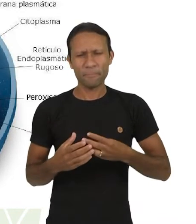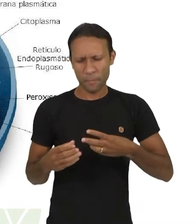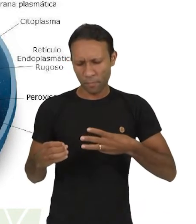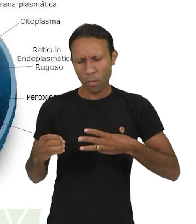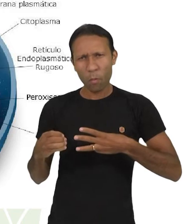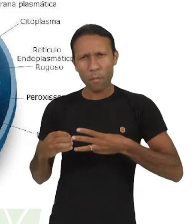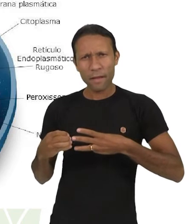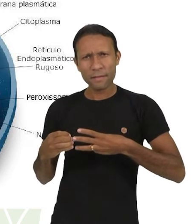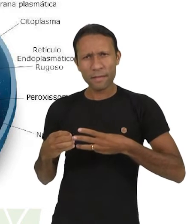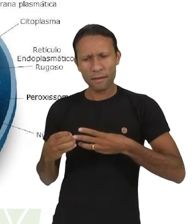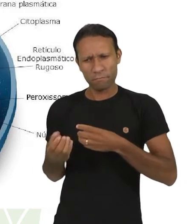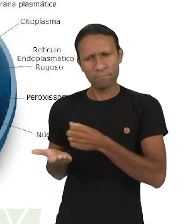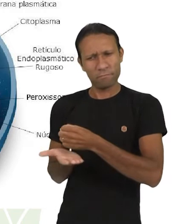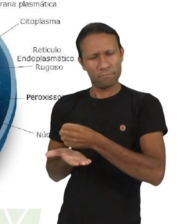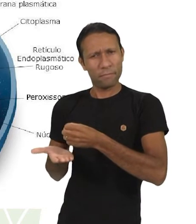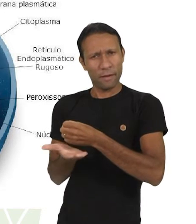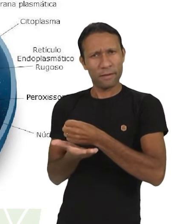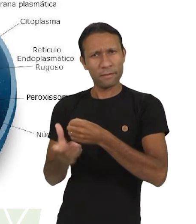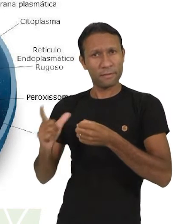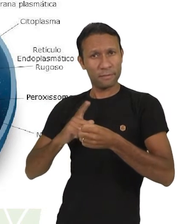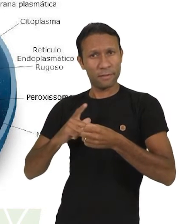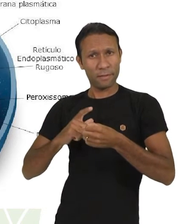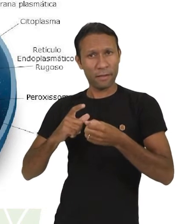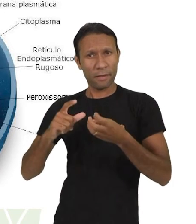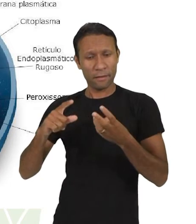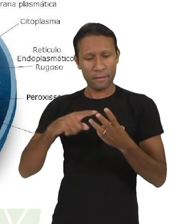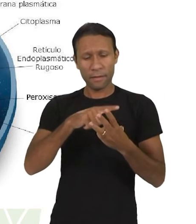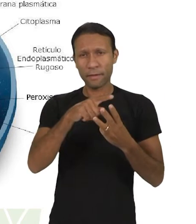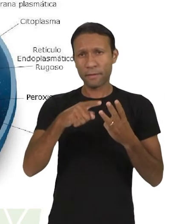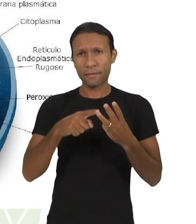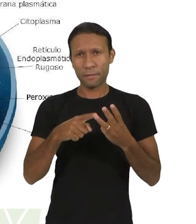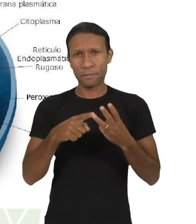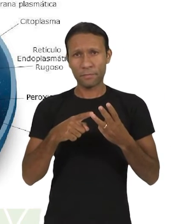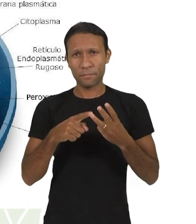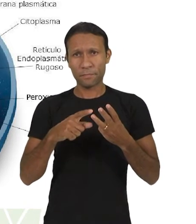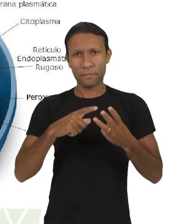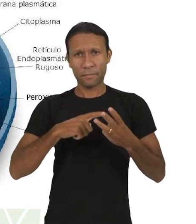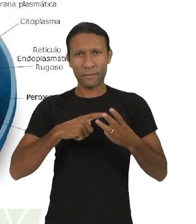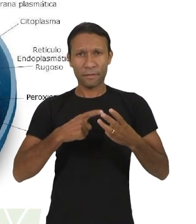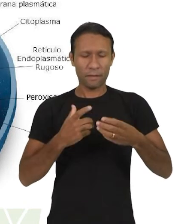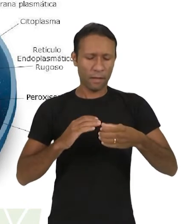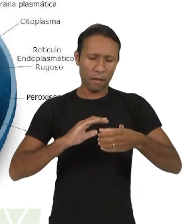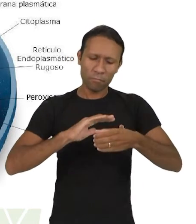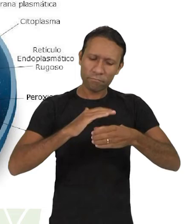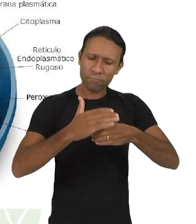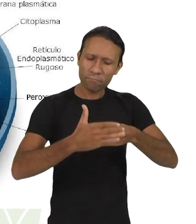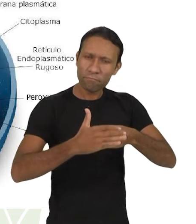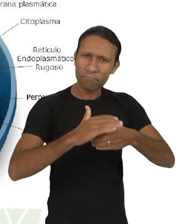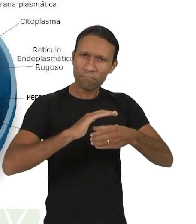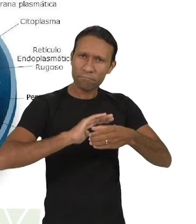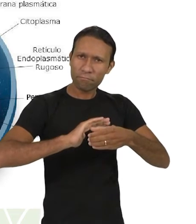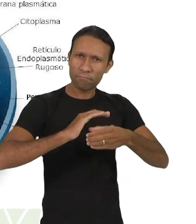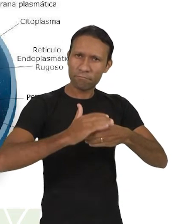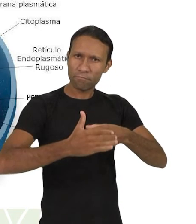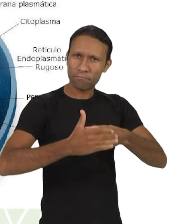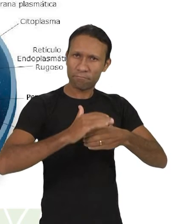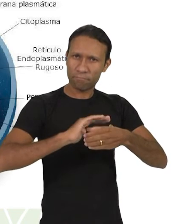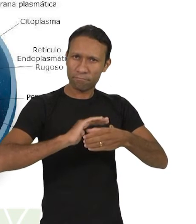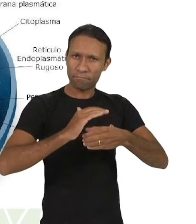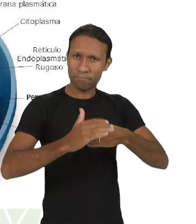Uma célula básica tem 3 estruturas, tá bom? Tem uma estrutura externa, uma membrana